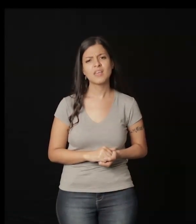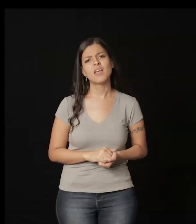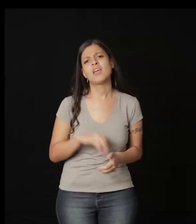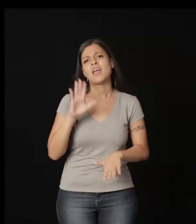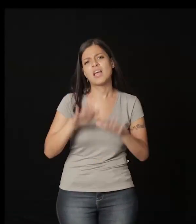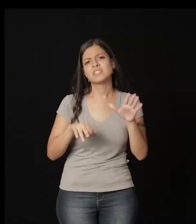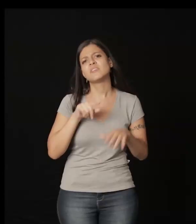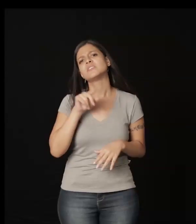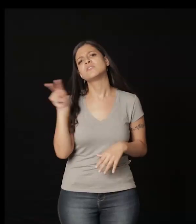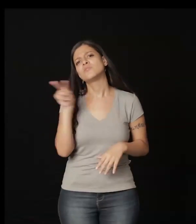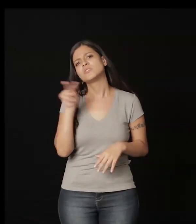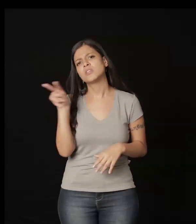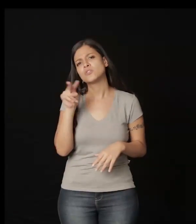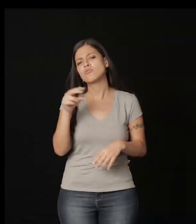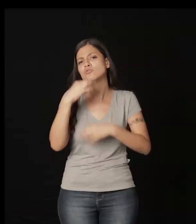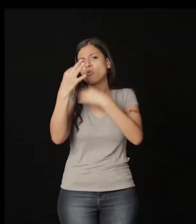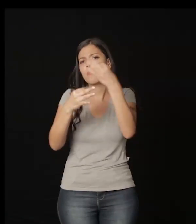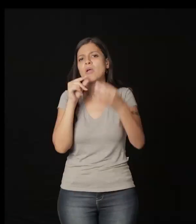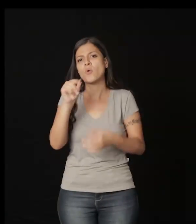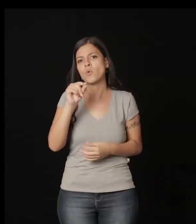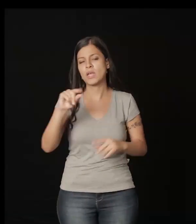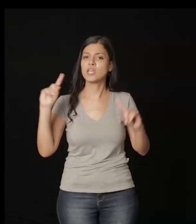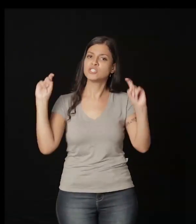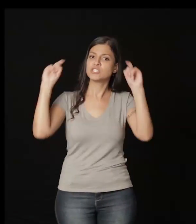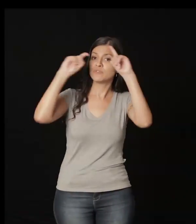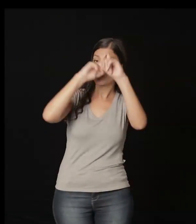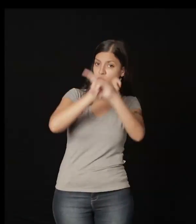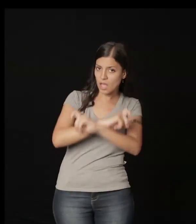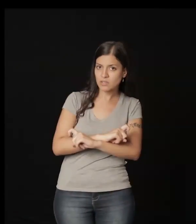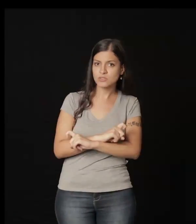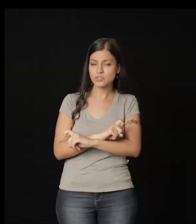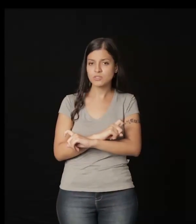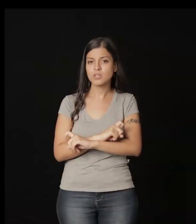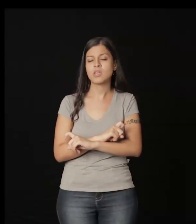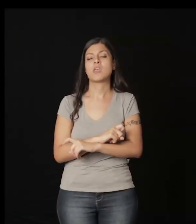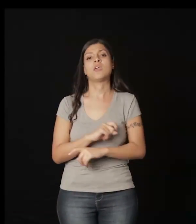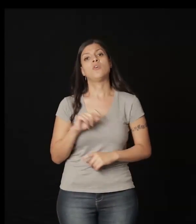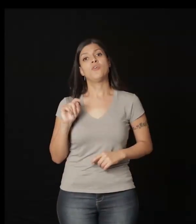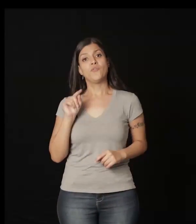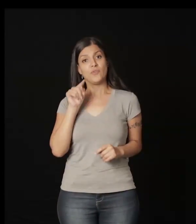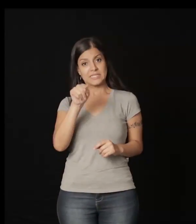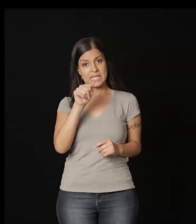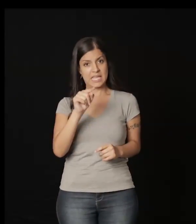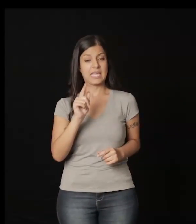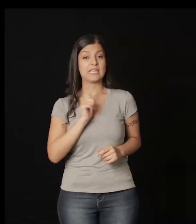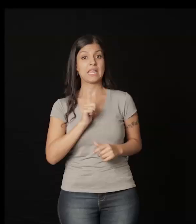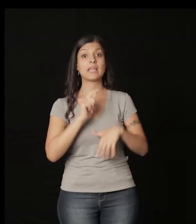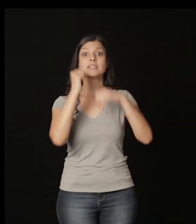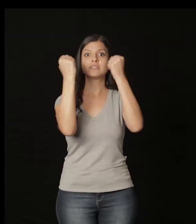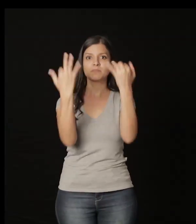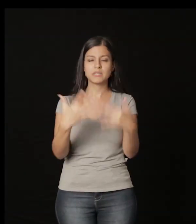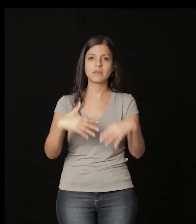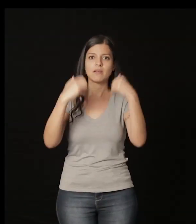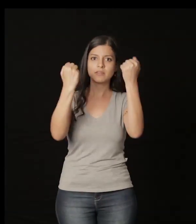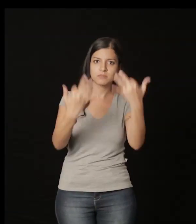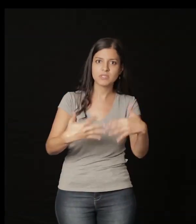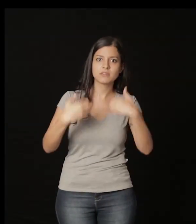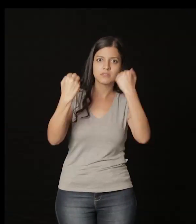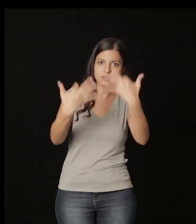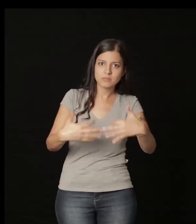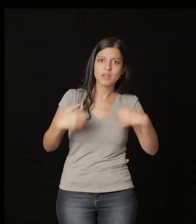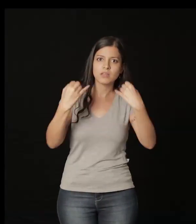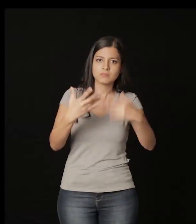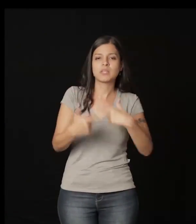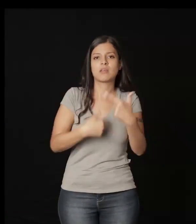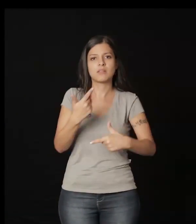vocês comentam que vocês... A dificuldade em que isso se dá no sentido de que você explica